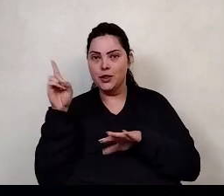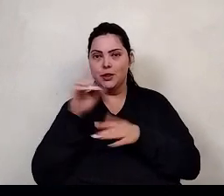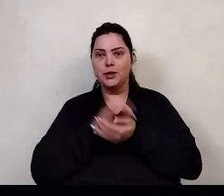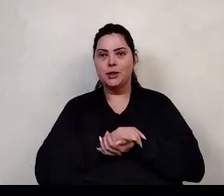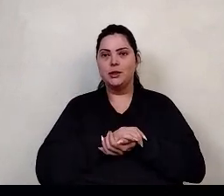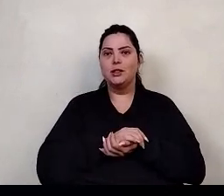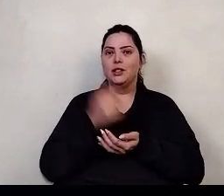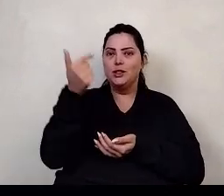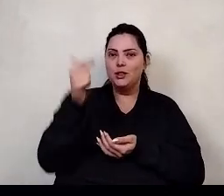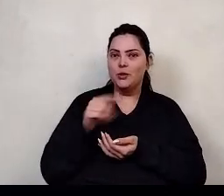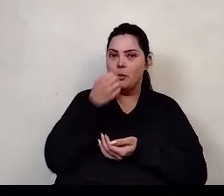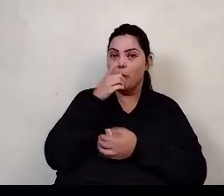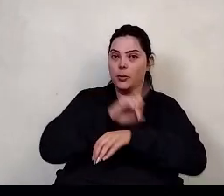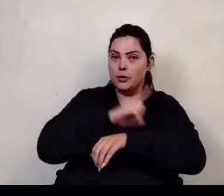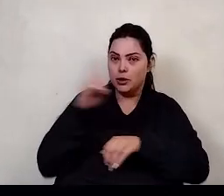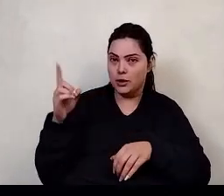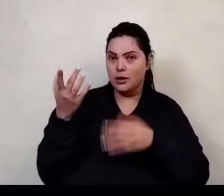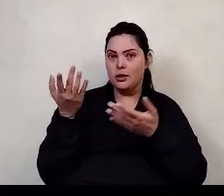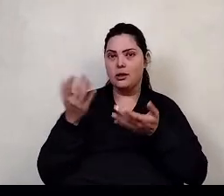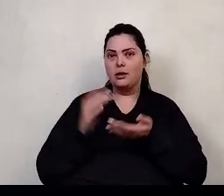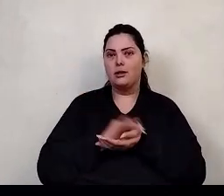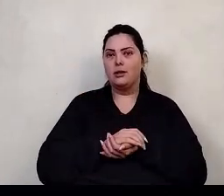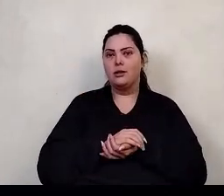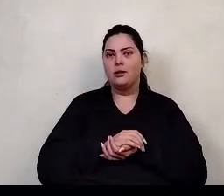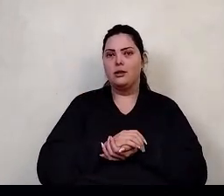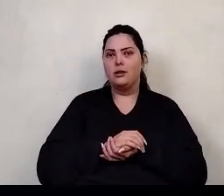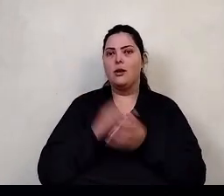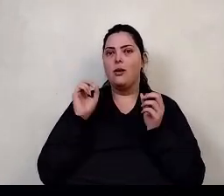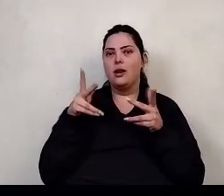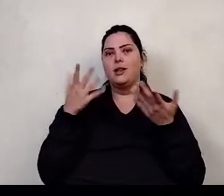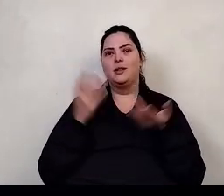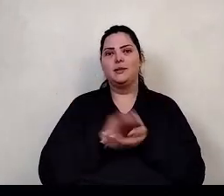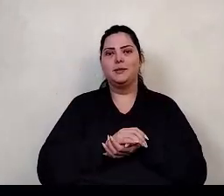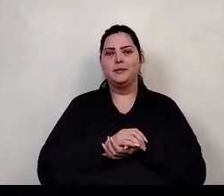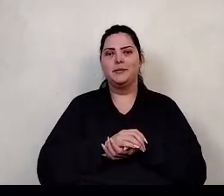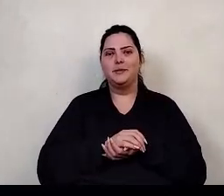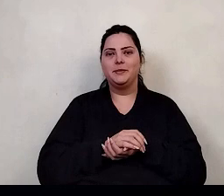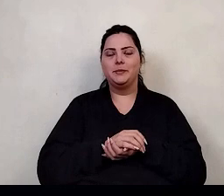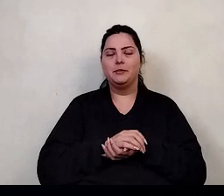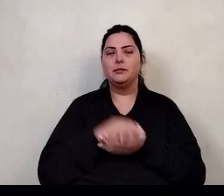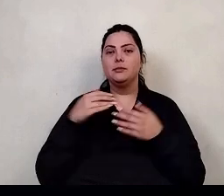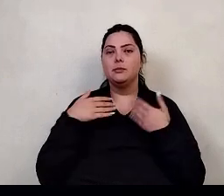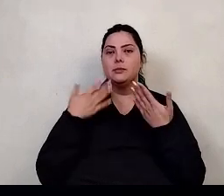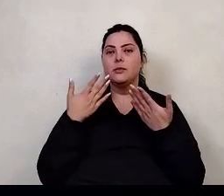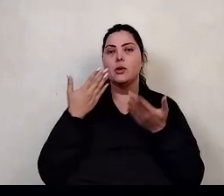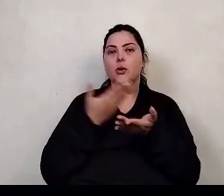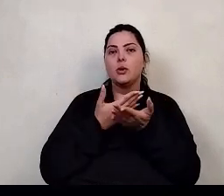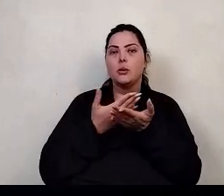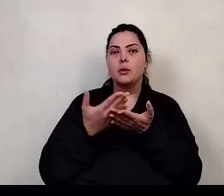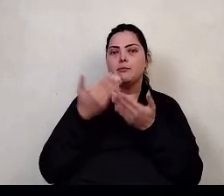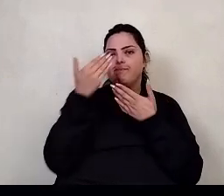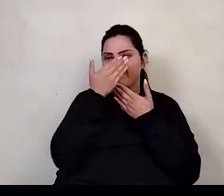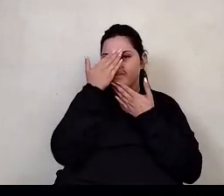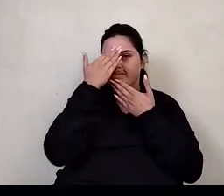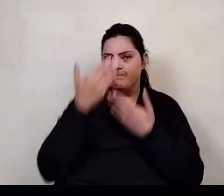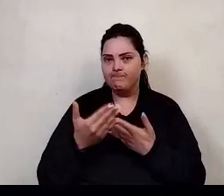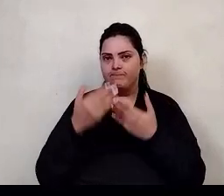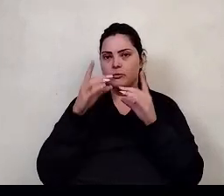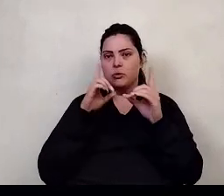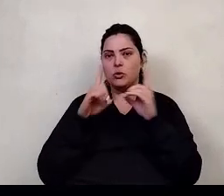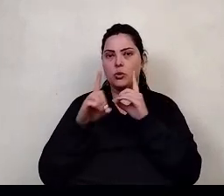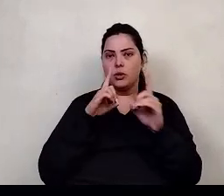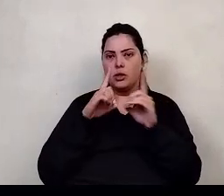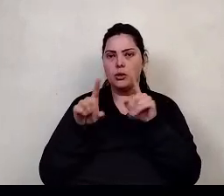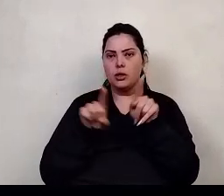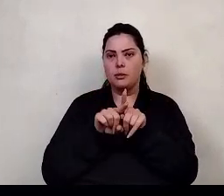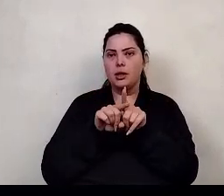bom dia. Aê, valeu. Bom, eu quero começar, na verdade, agradecendo aos coordenadores aí da DevTest